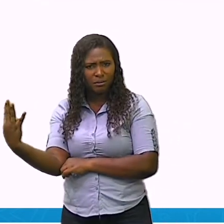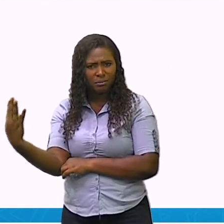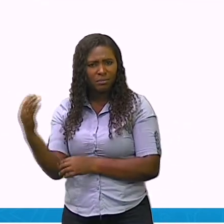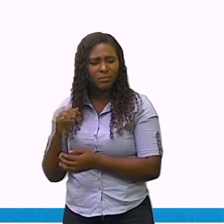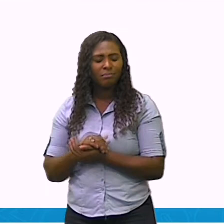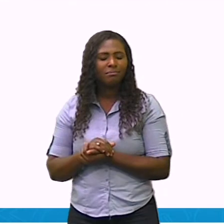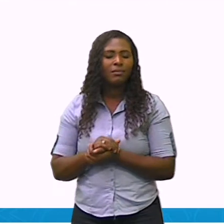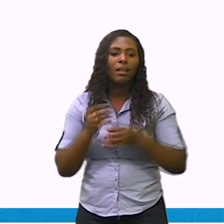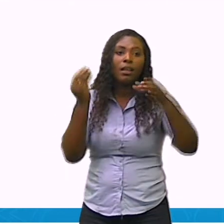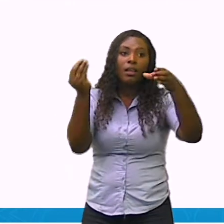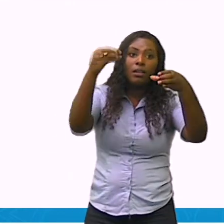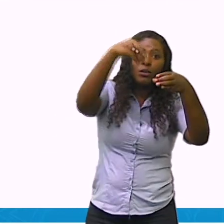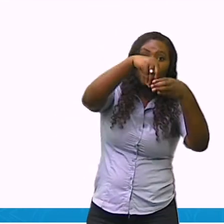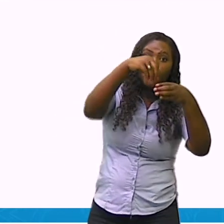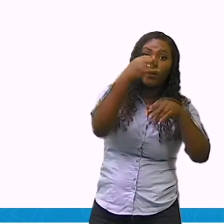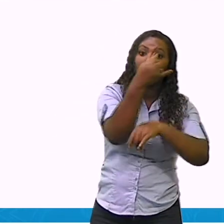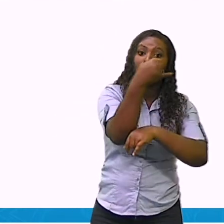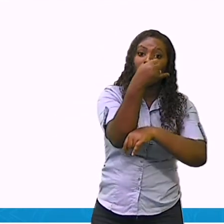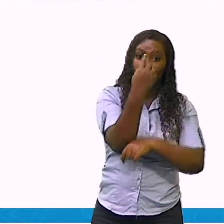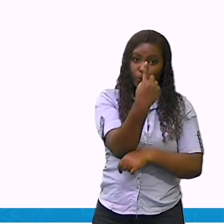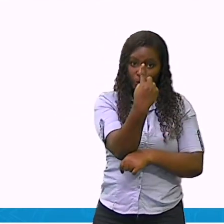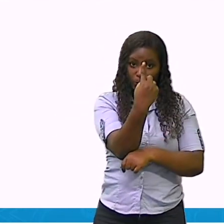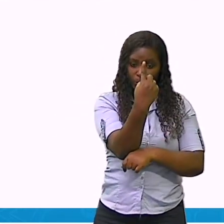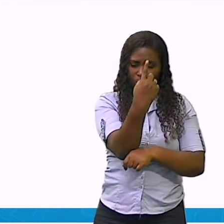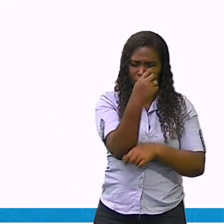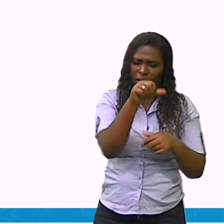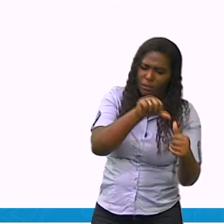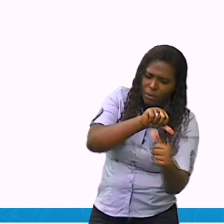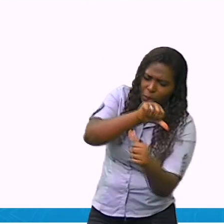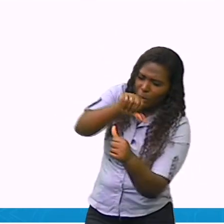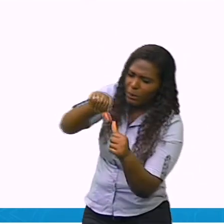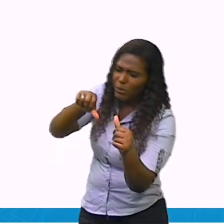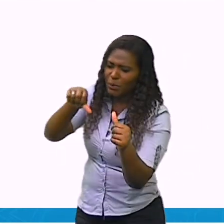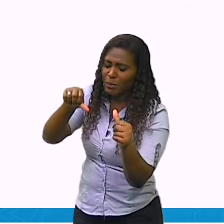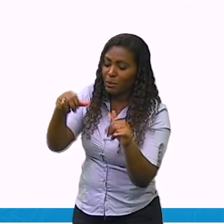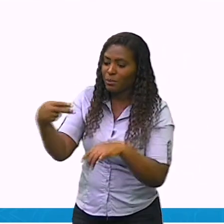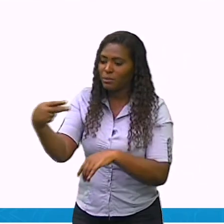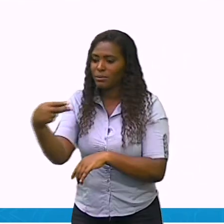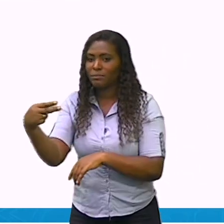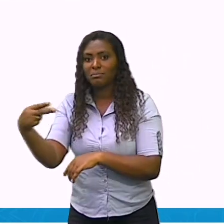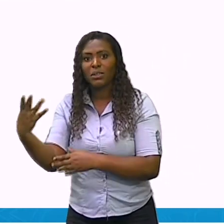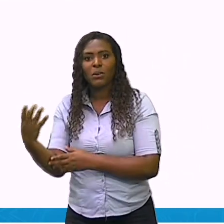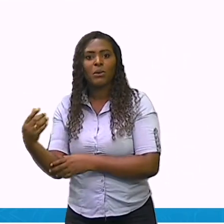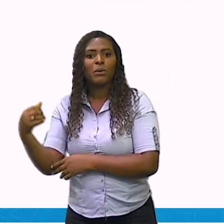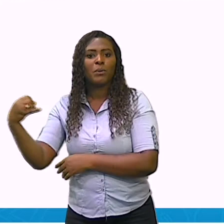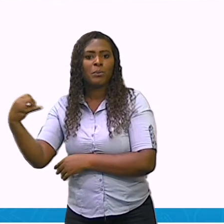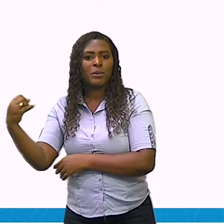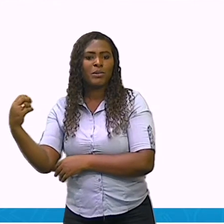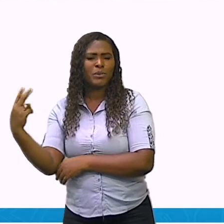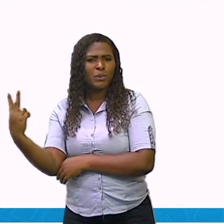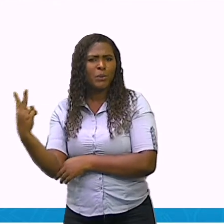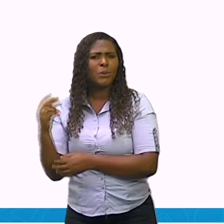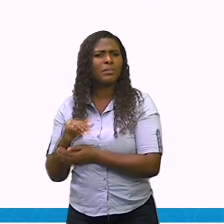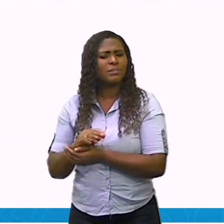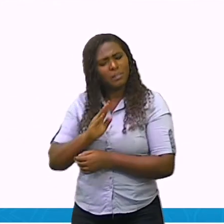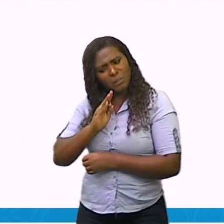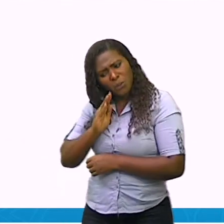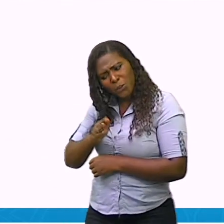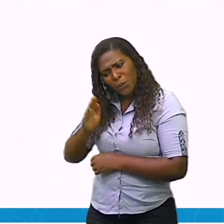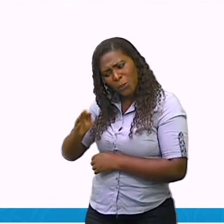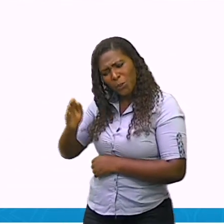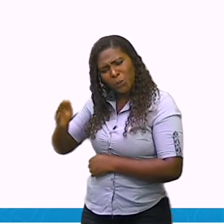1, saiu menos 2. Entrou 0, saiu 0. Entrou